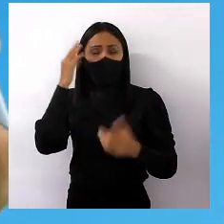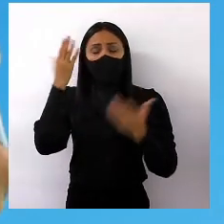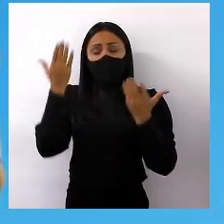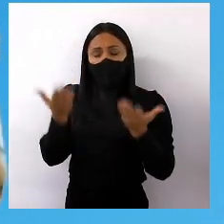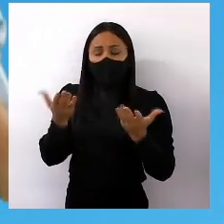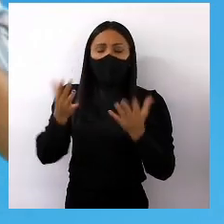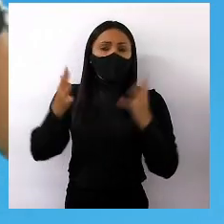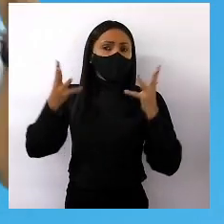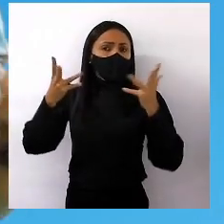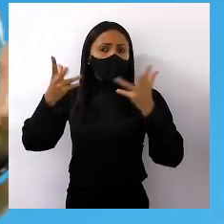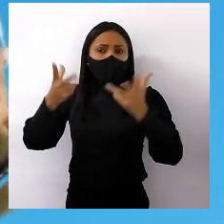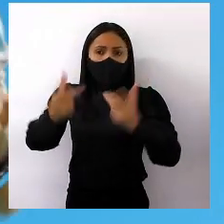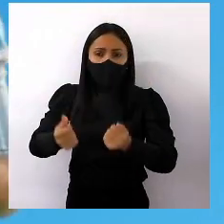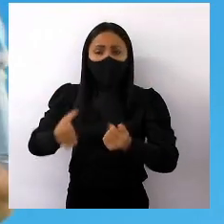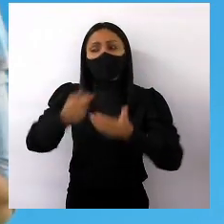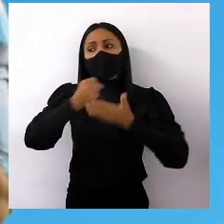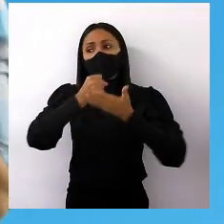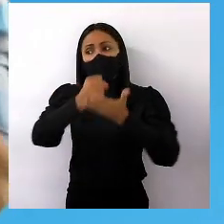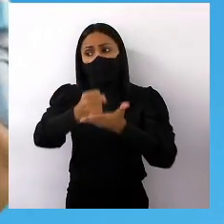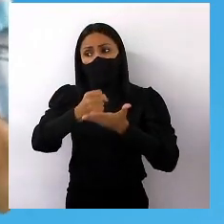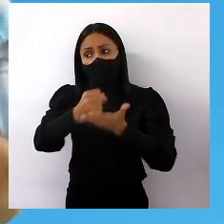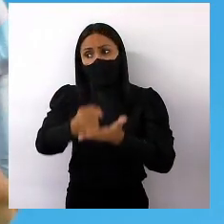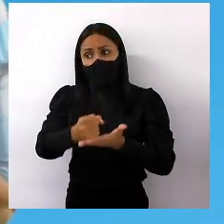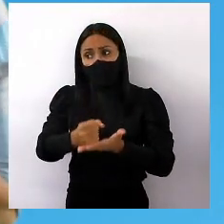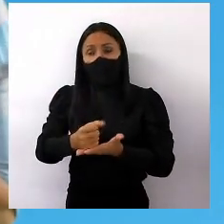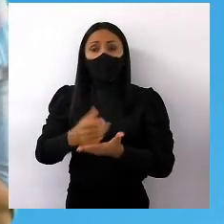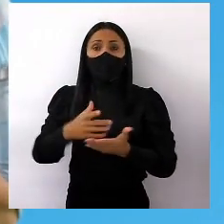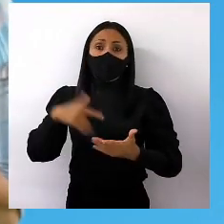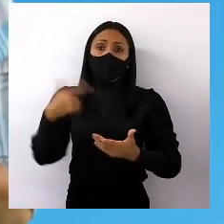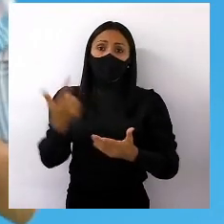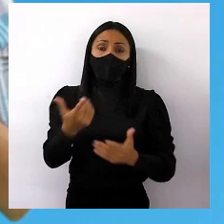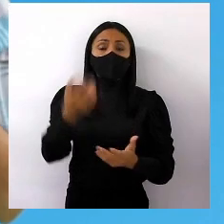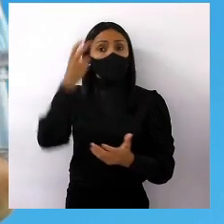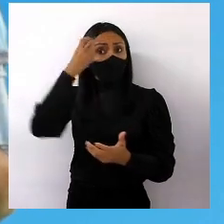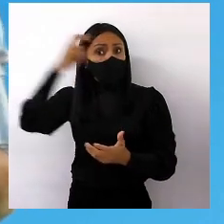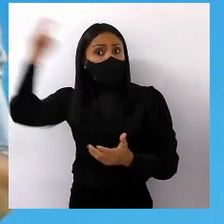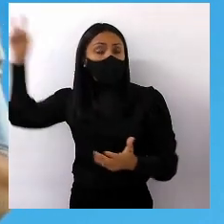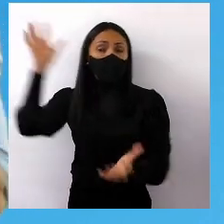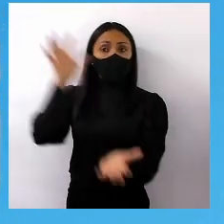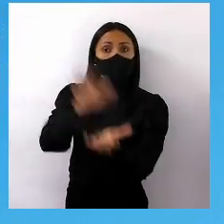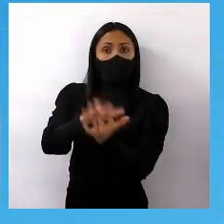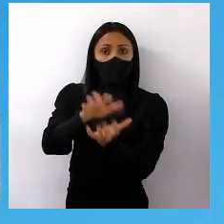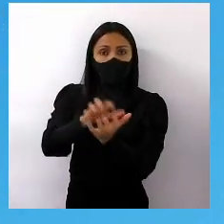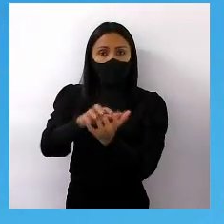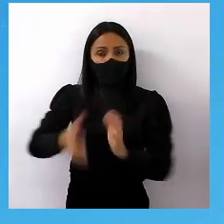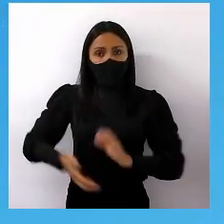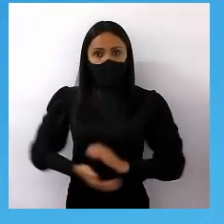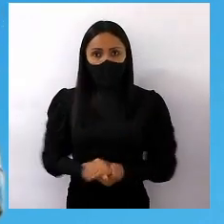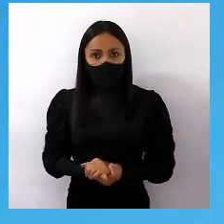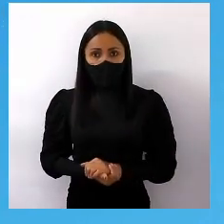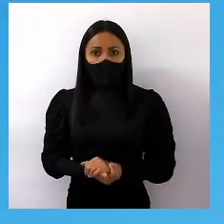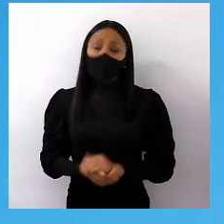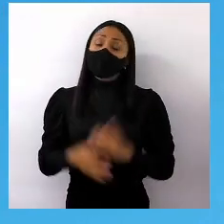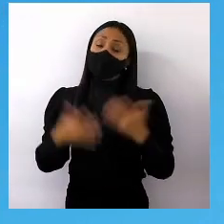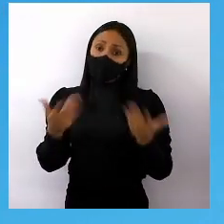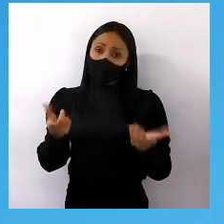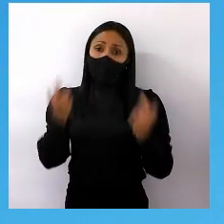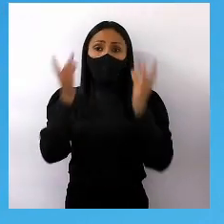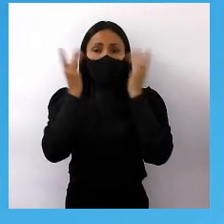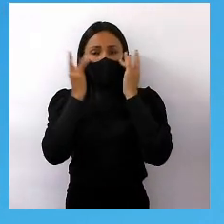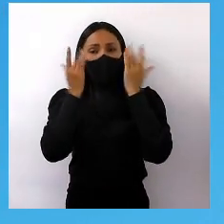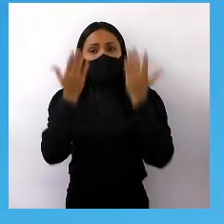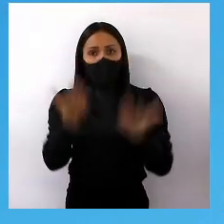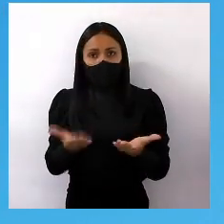tudo que ele contribuiu, para a nossa dança em Pernambuco, para a nossa cultura pernambucana. Então já dá para observar que